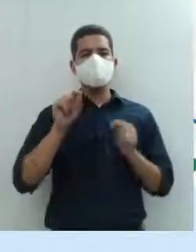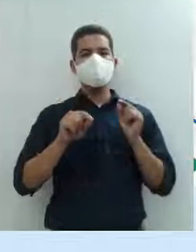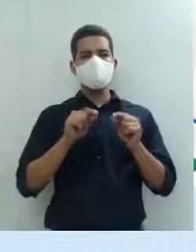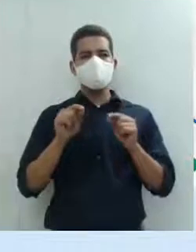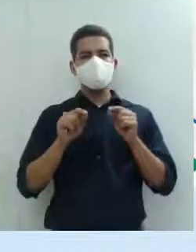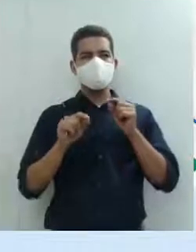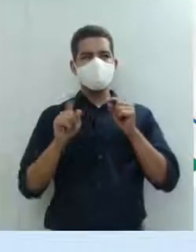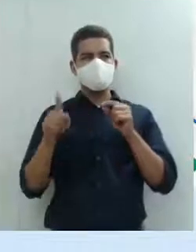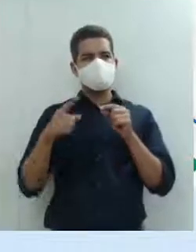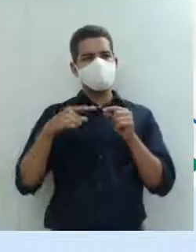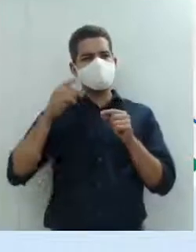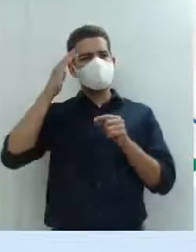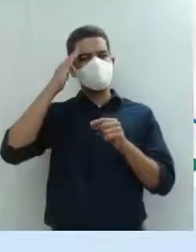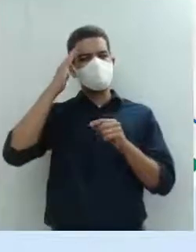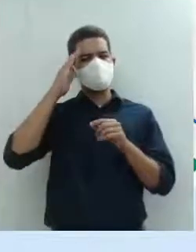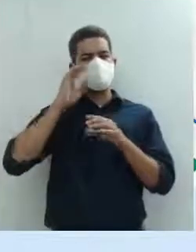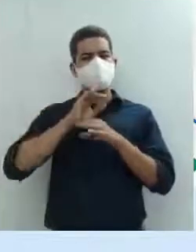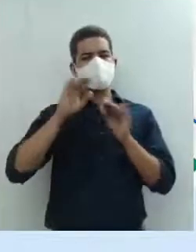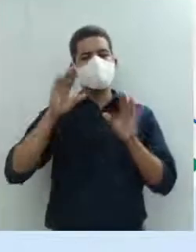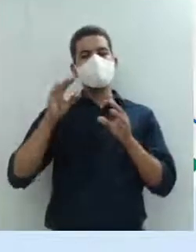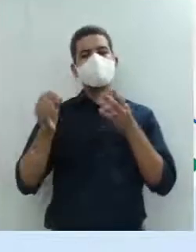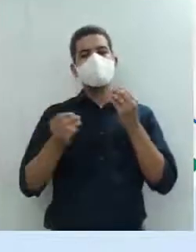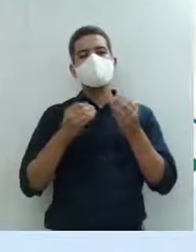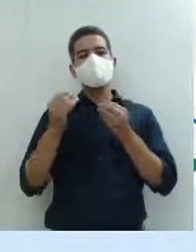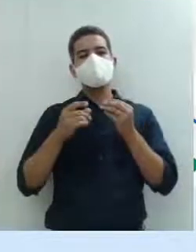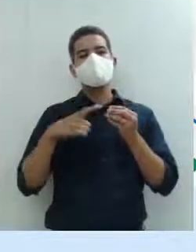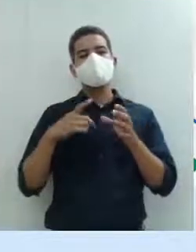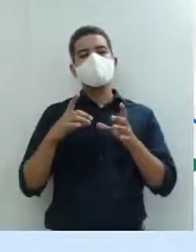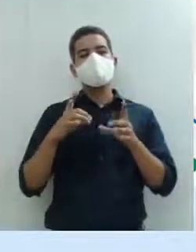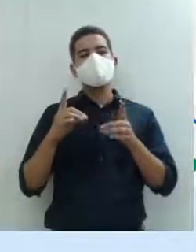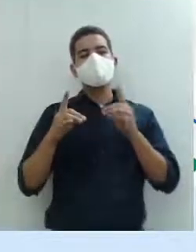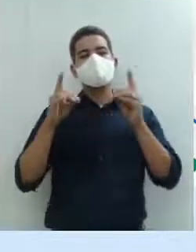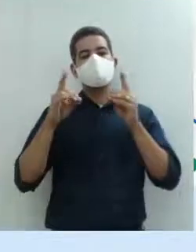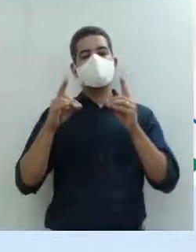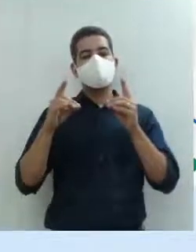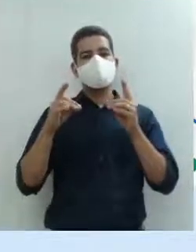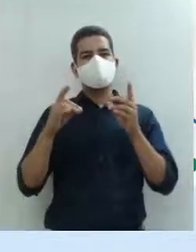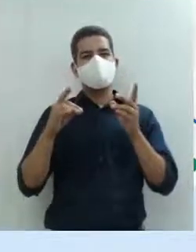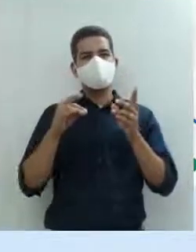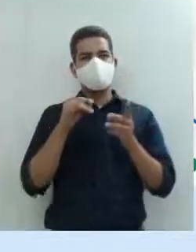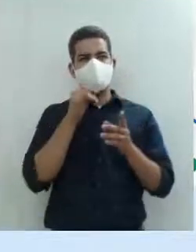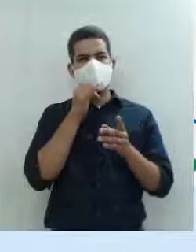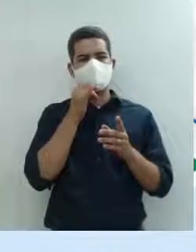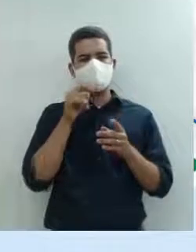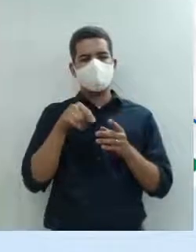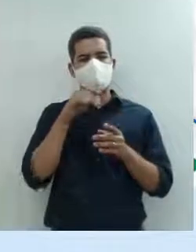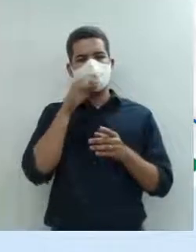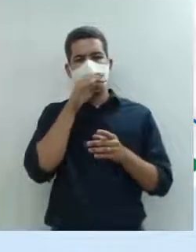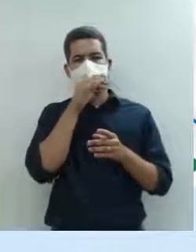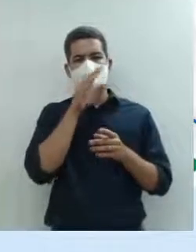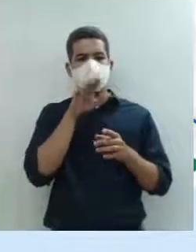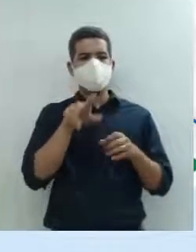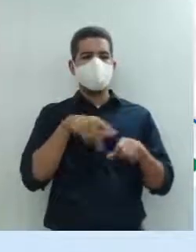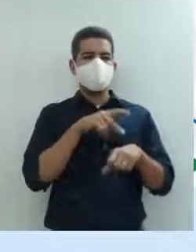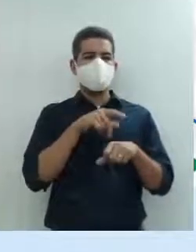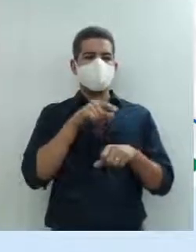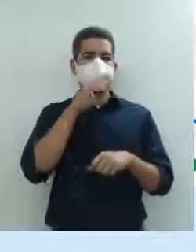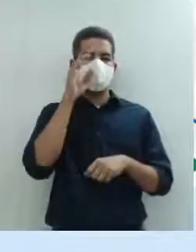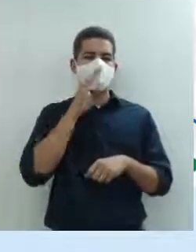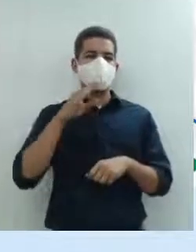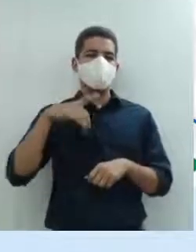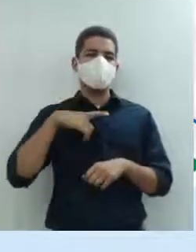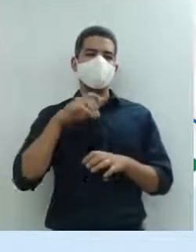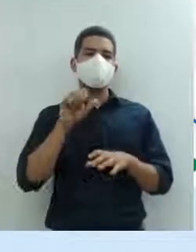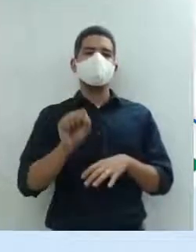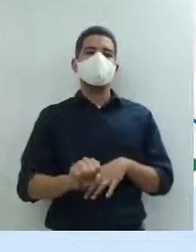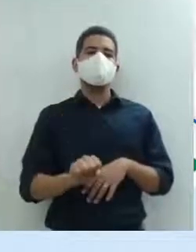essa concepção, compreender um pouco dessa dinâmica. Porque aqui é tão quente e no mesmo país como o Brasil, eu tenho lá a região sul